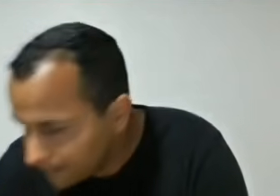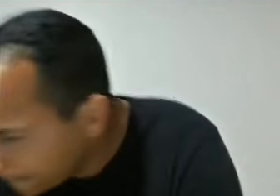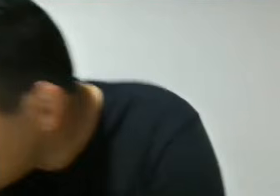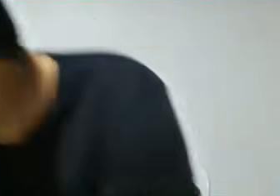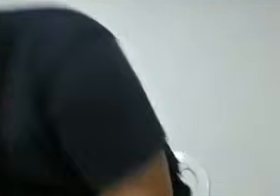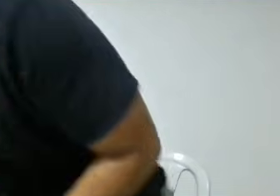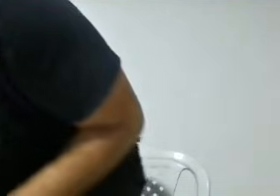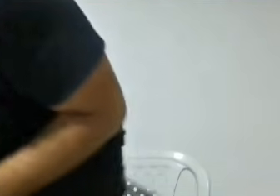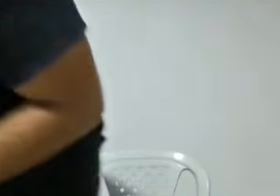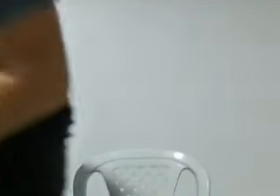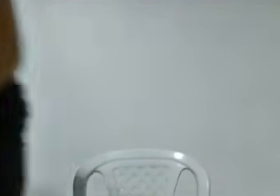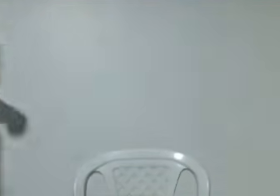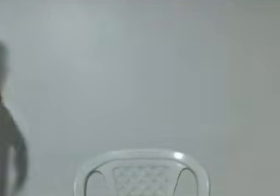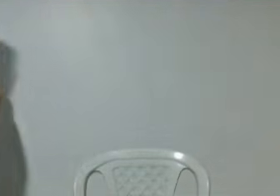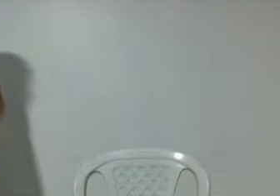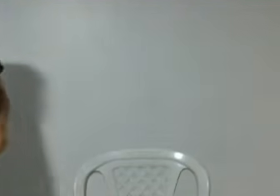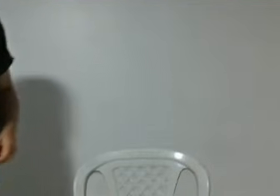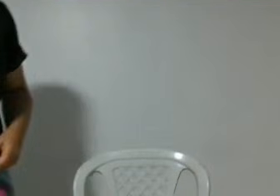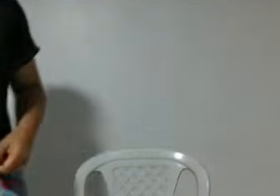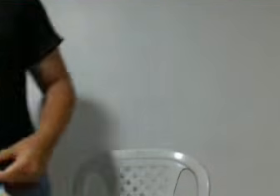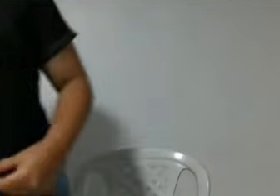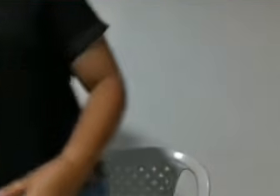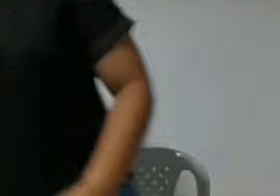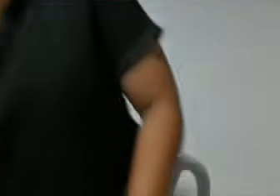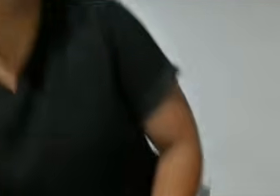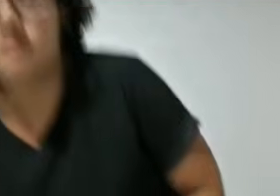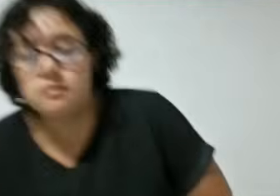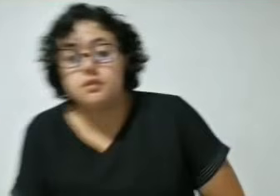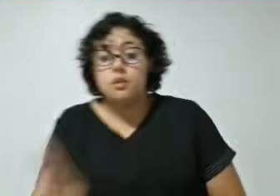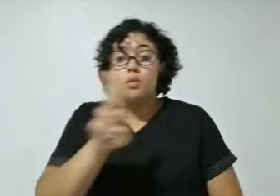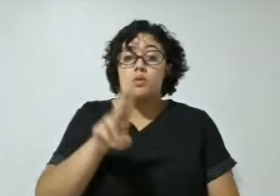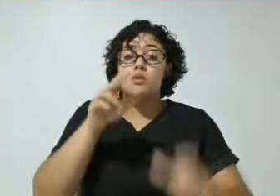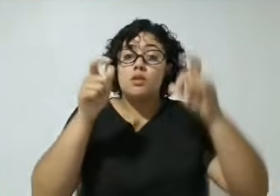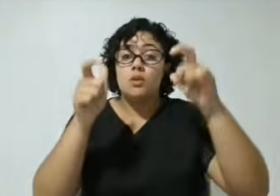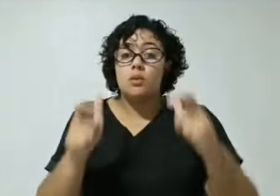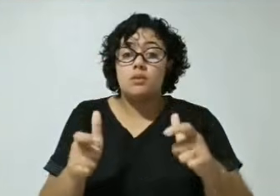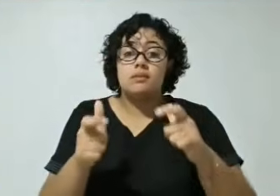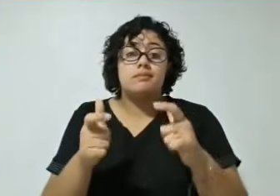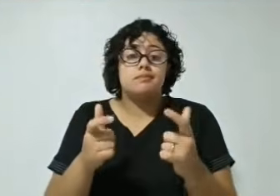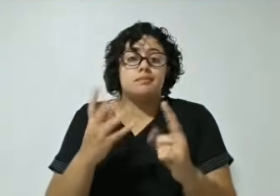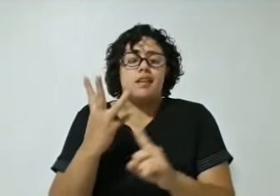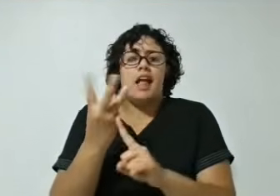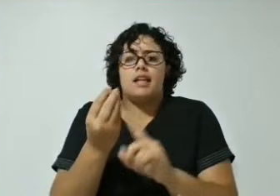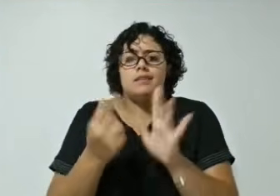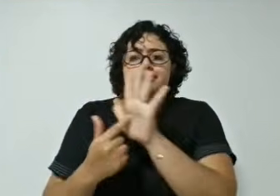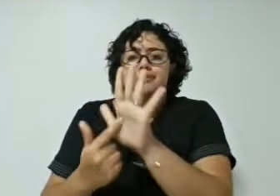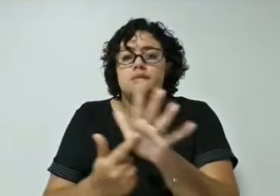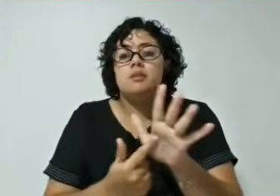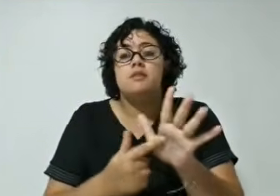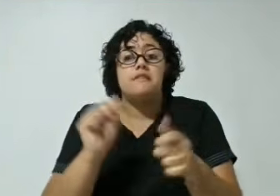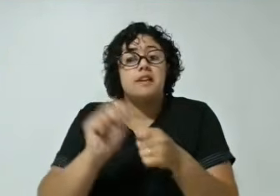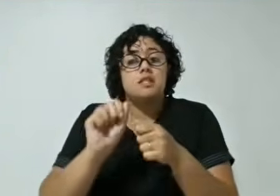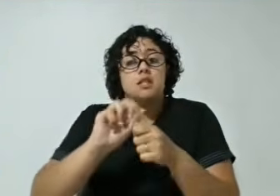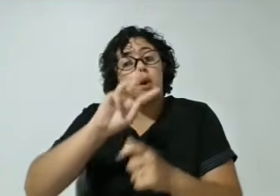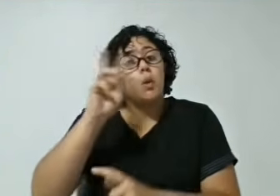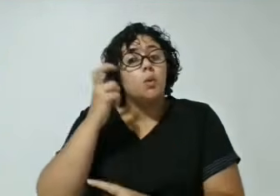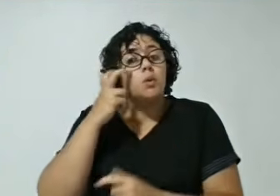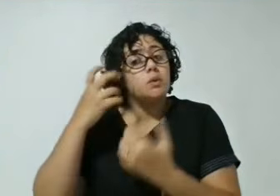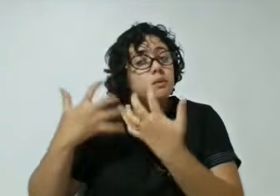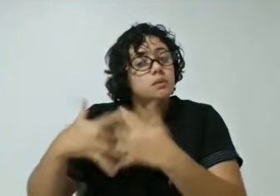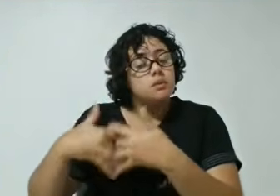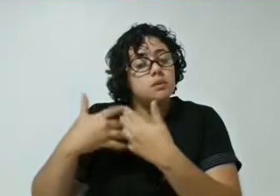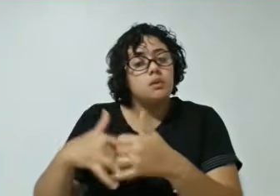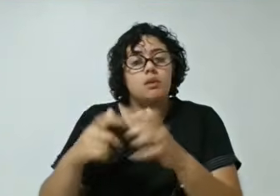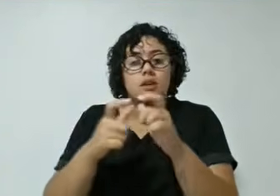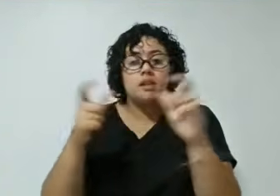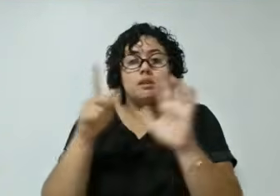espaço justamente para expor sua arte, para fazer a cultura funcionar. Então, acho que o grande projeto é